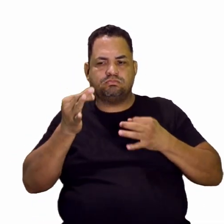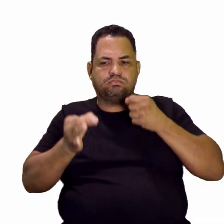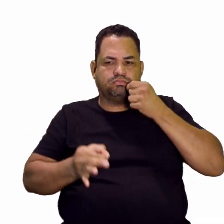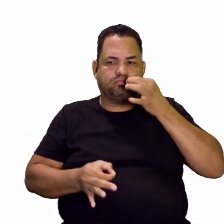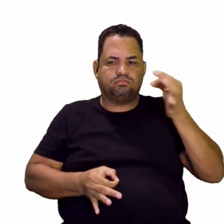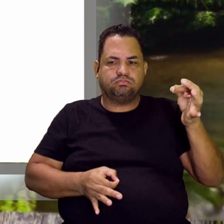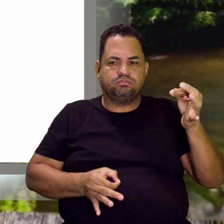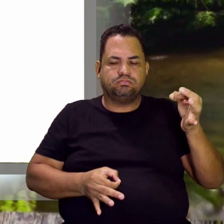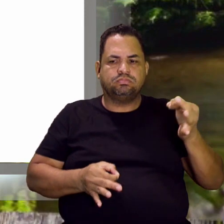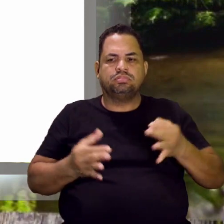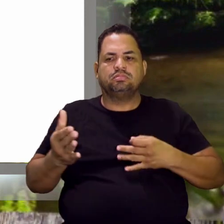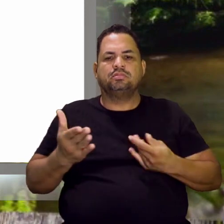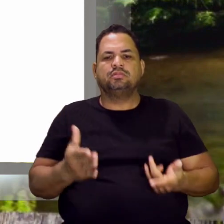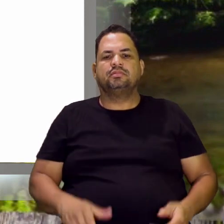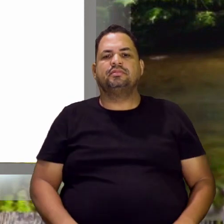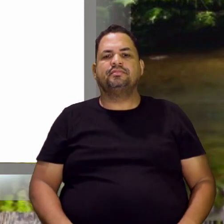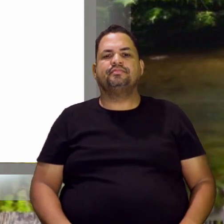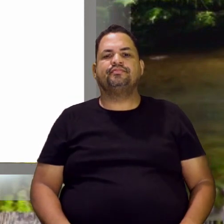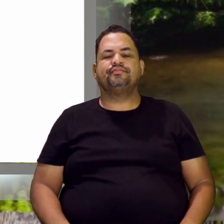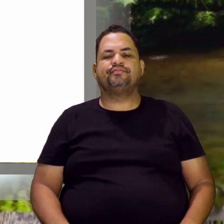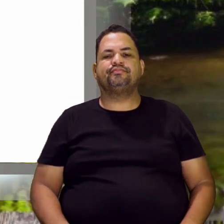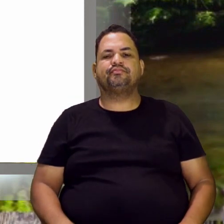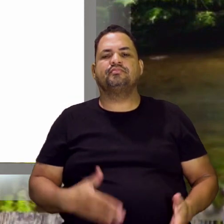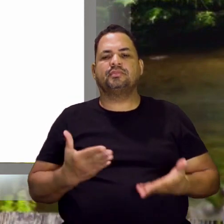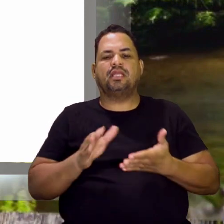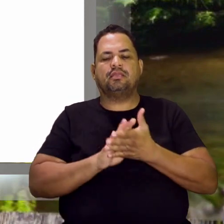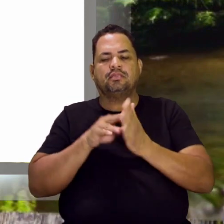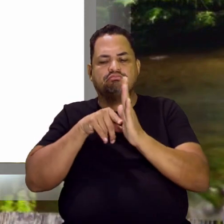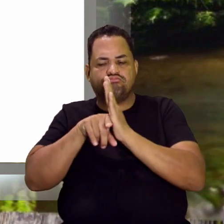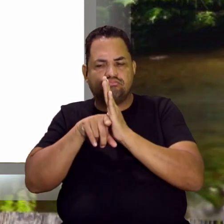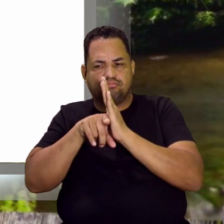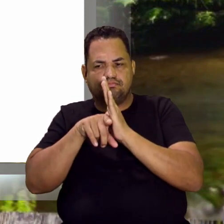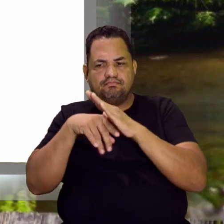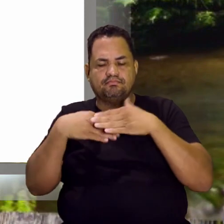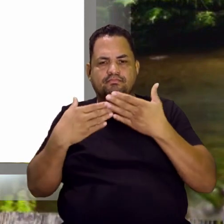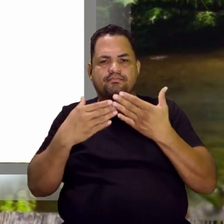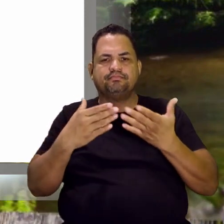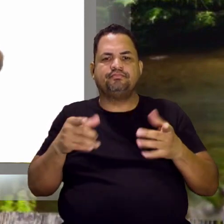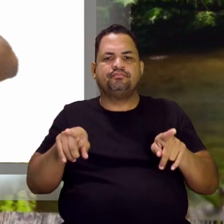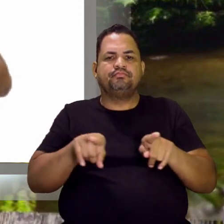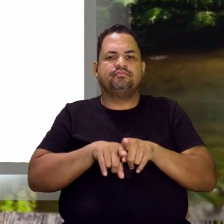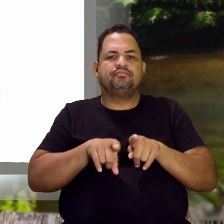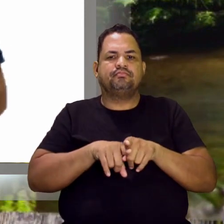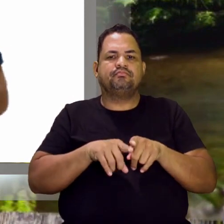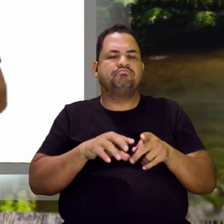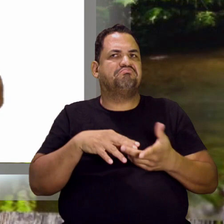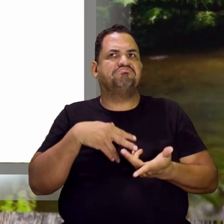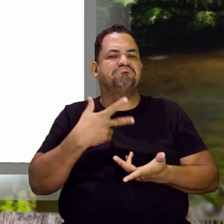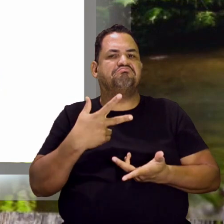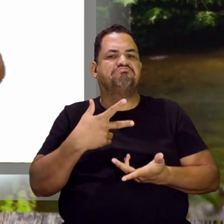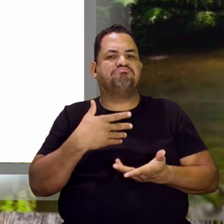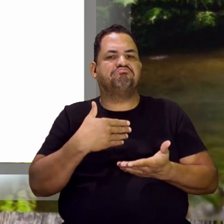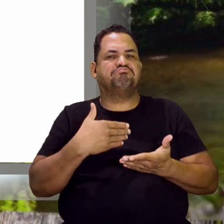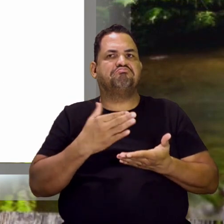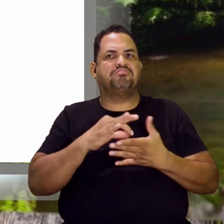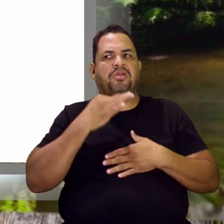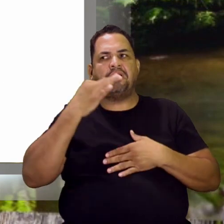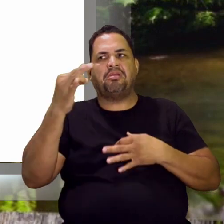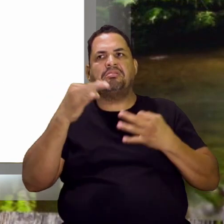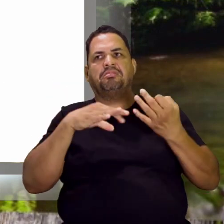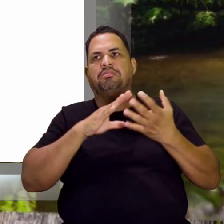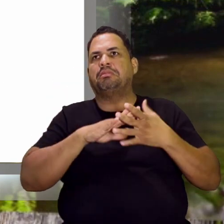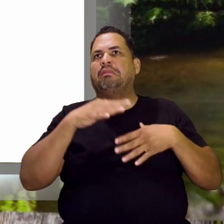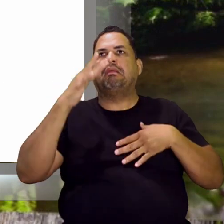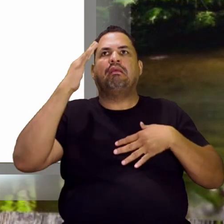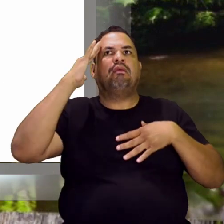né, sobre aquela situação que a gente está pesquisando, elas também não podem ser hipóteses muito